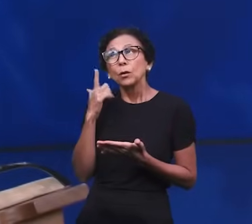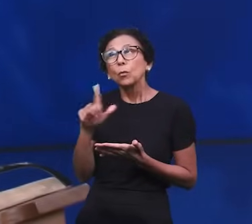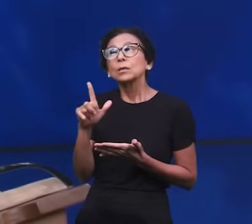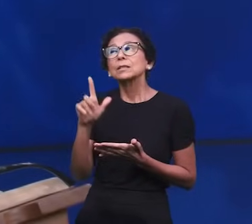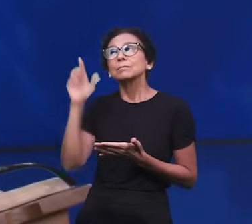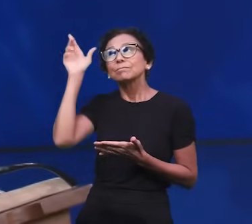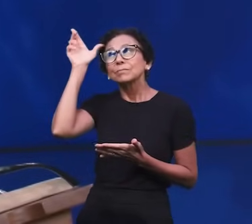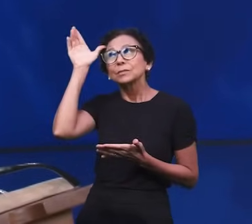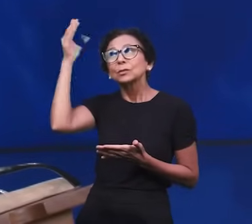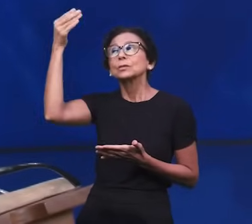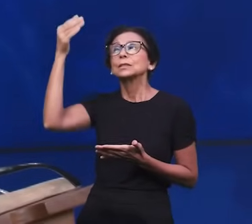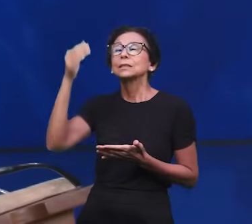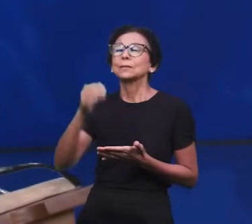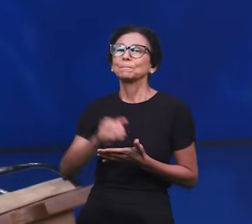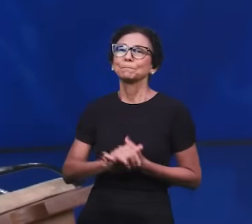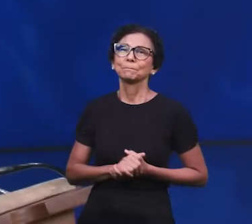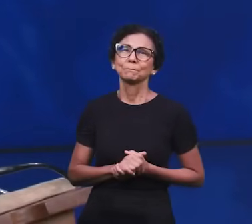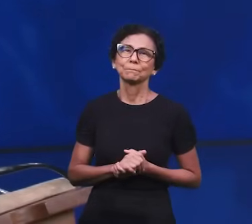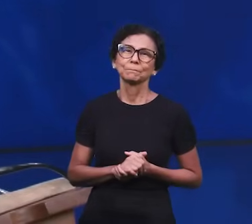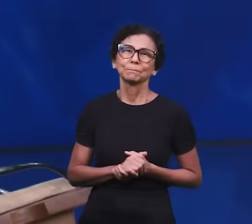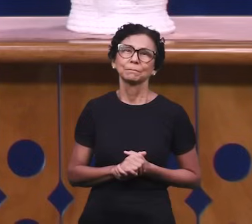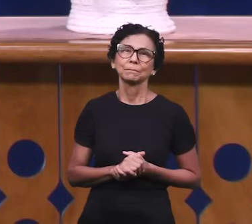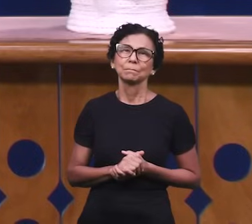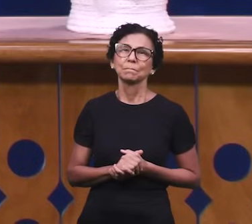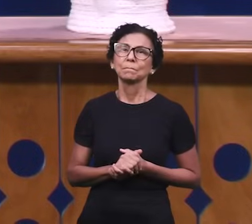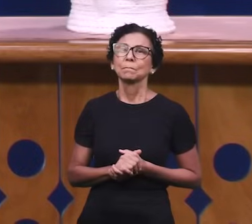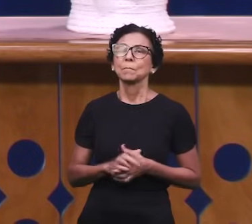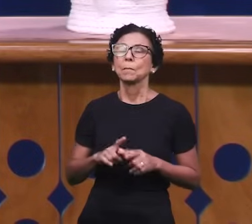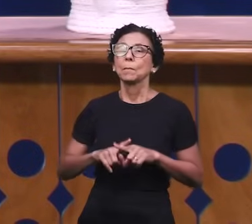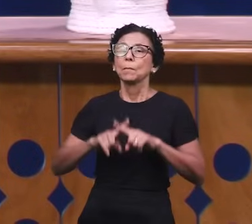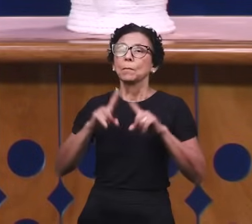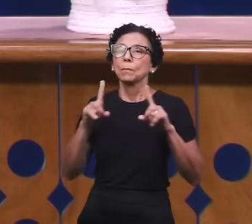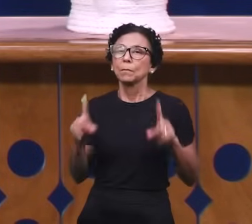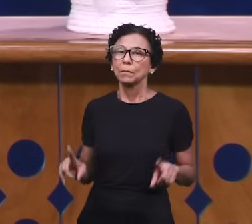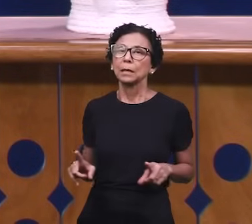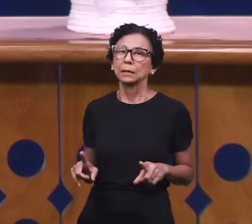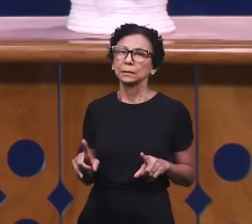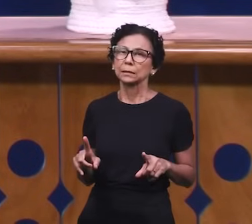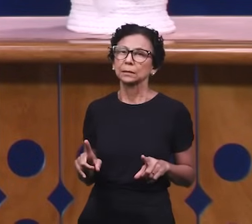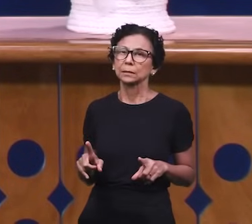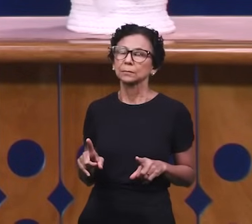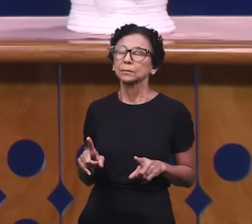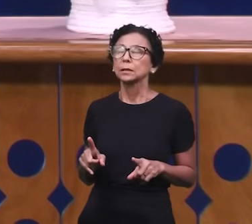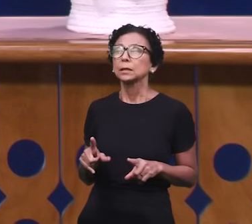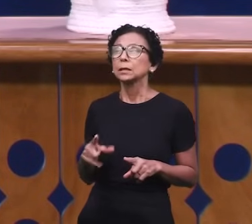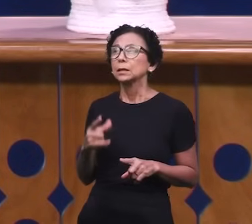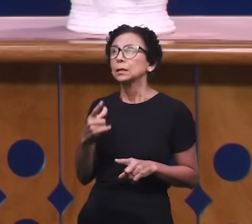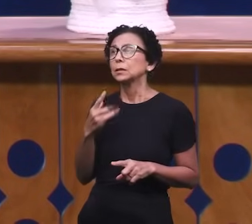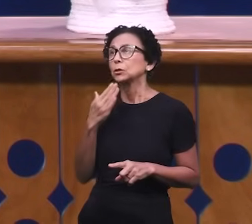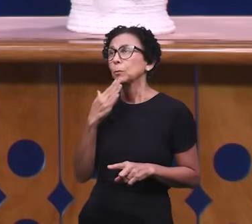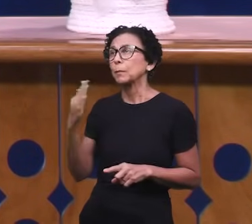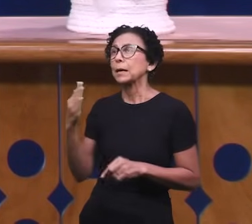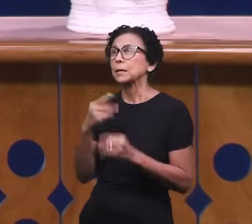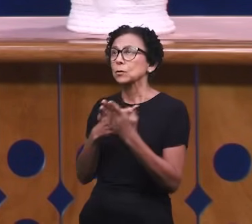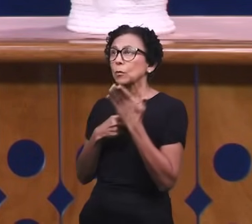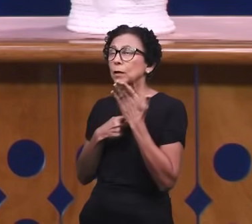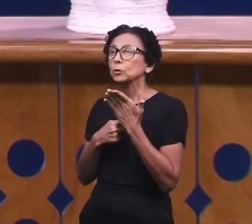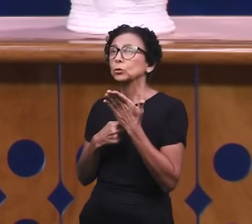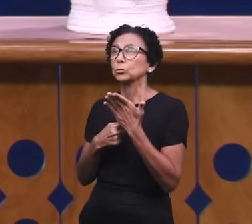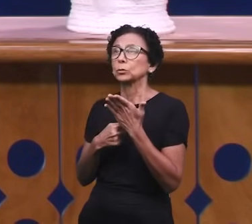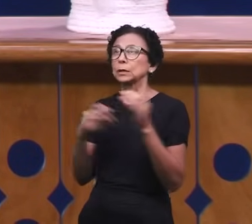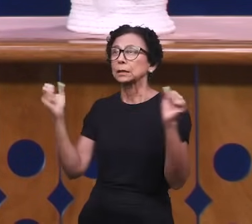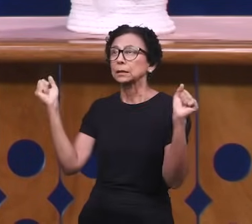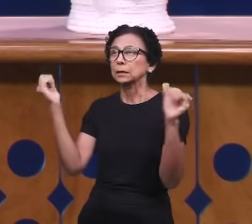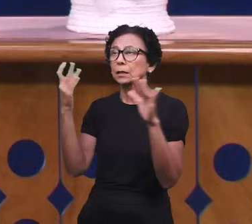resolver, mas, Senhor, eu quero que seja tua a glória dessa peleja, que seja